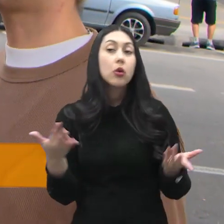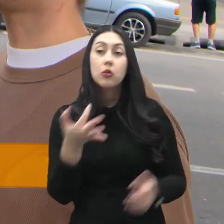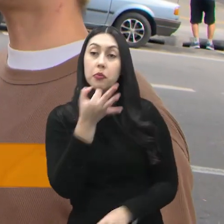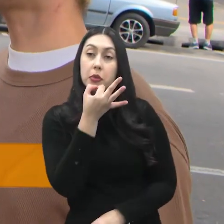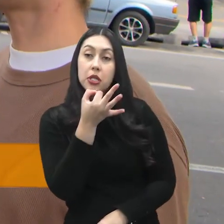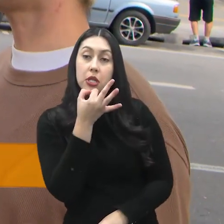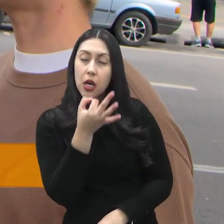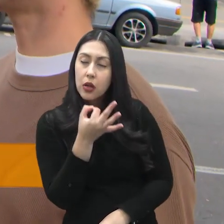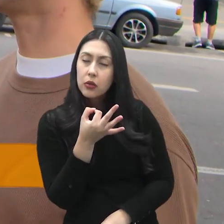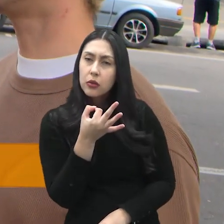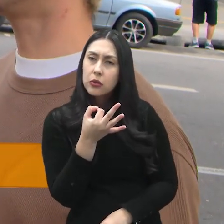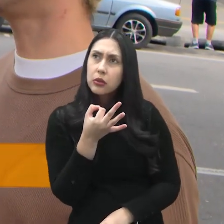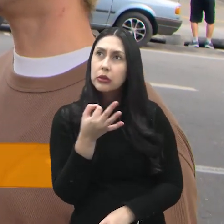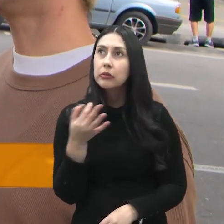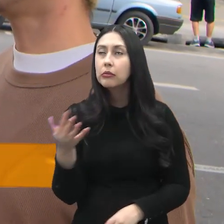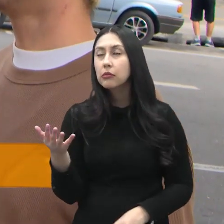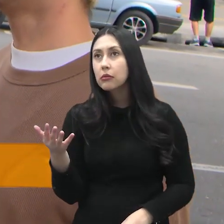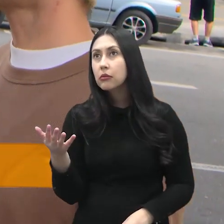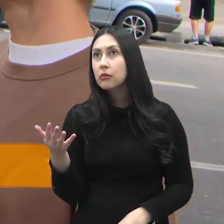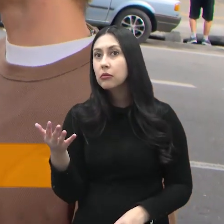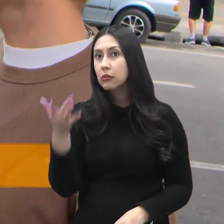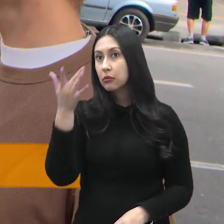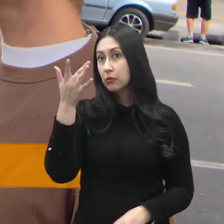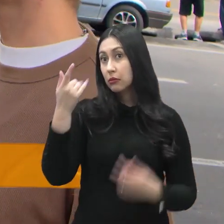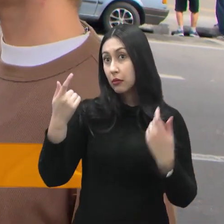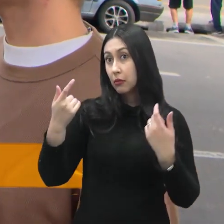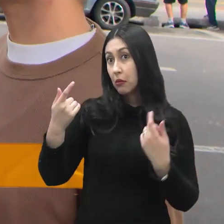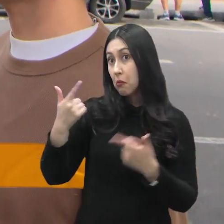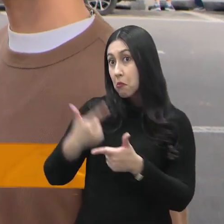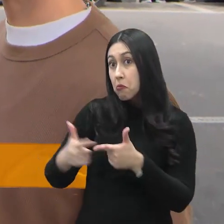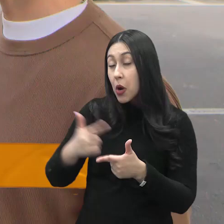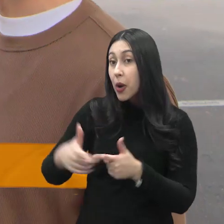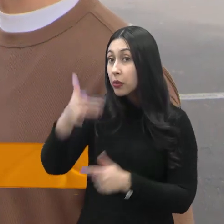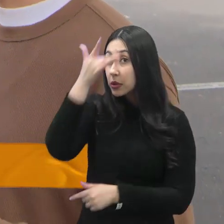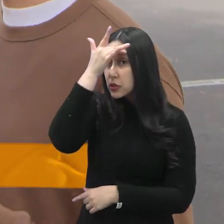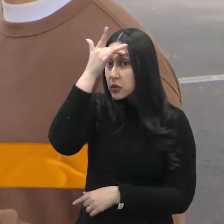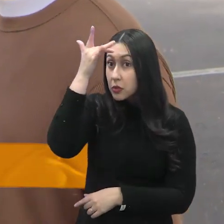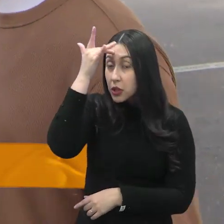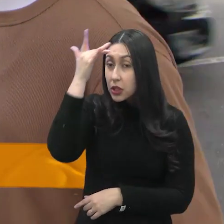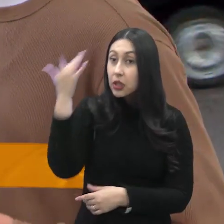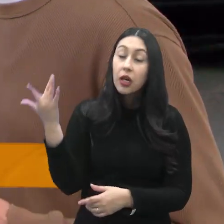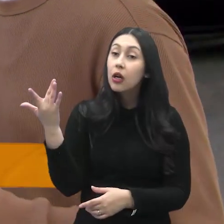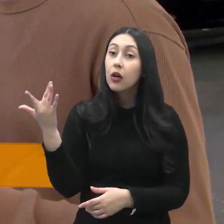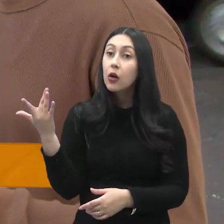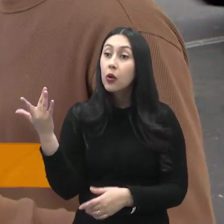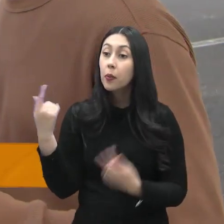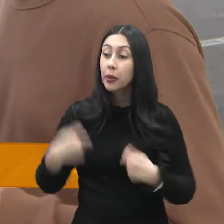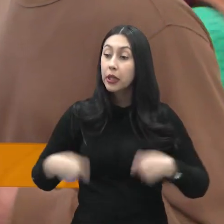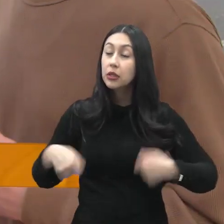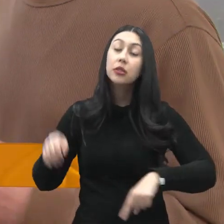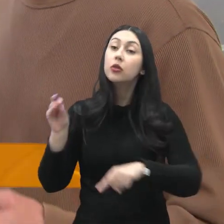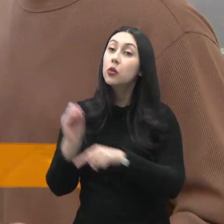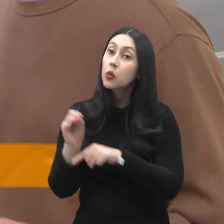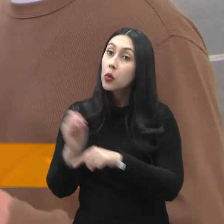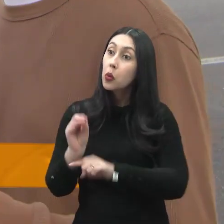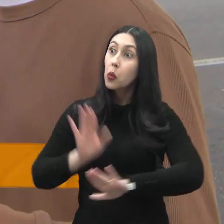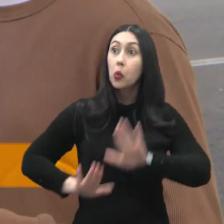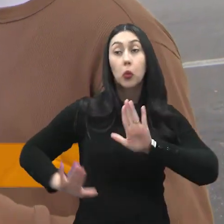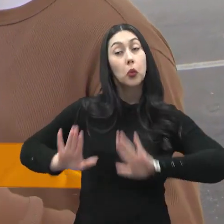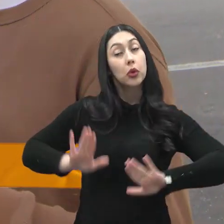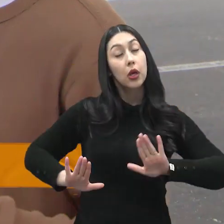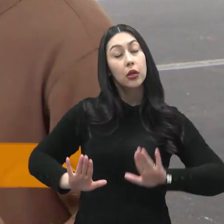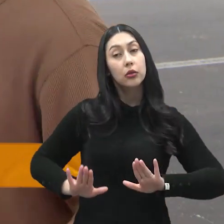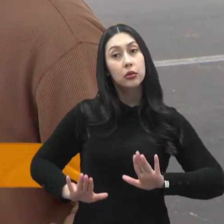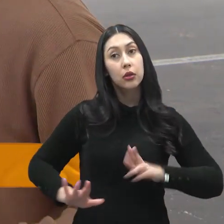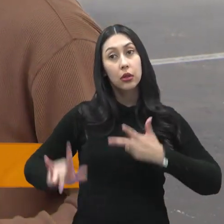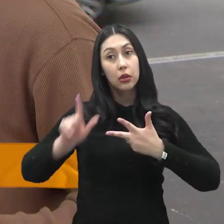pensa sobre isso? Você acha que é uma questão de saúde pública? Você acha que é uma questão de cuidado? Você acha que é necessário que o